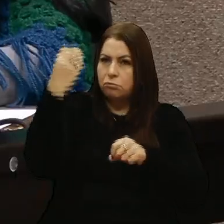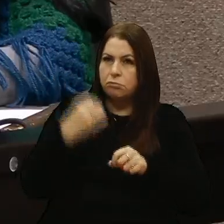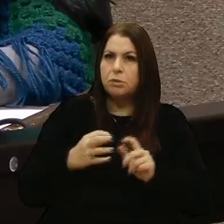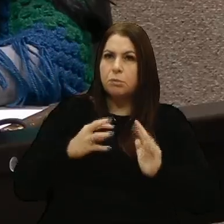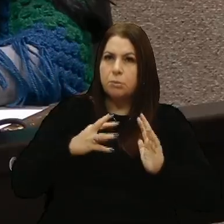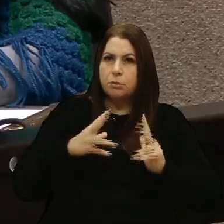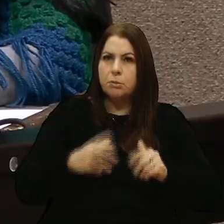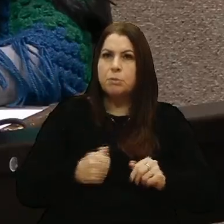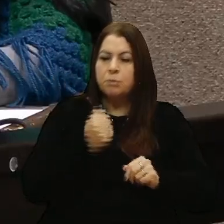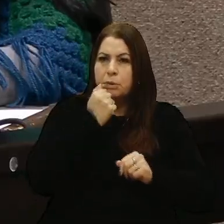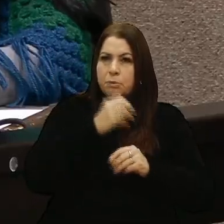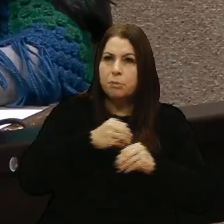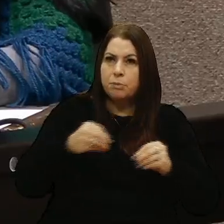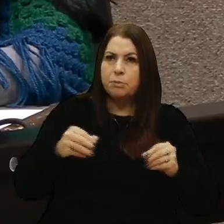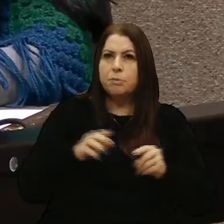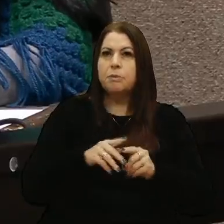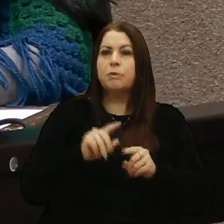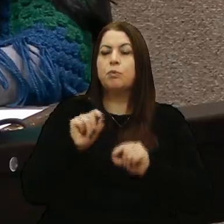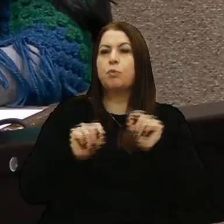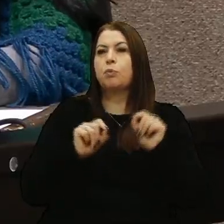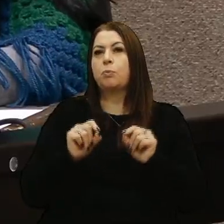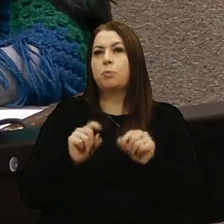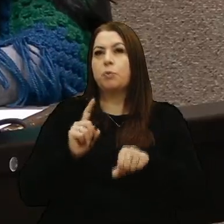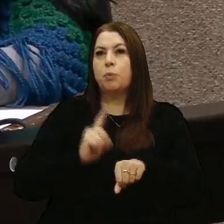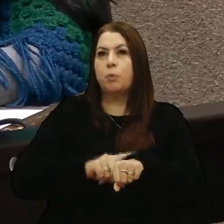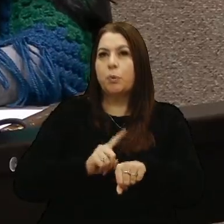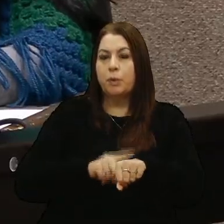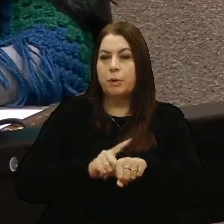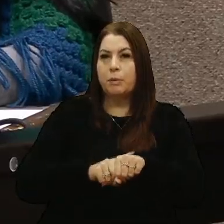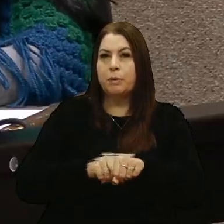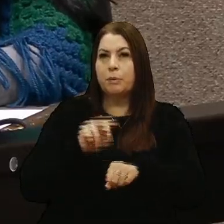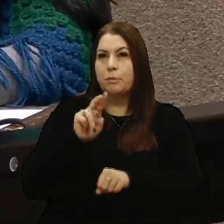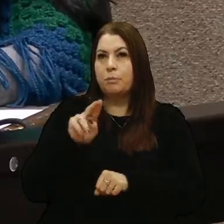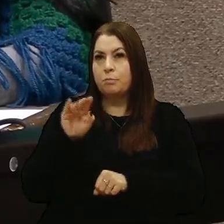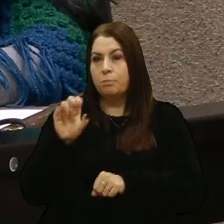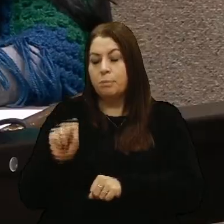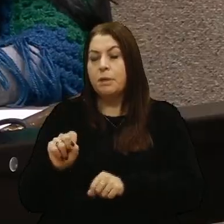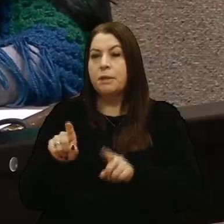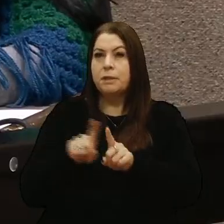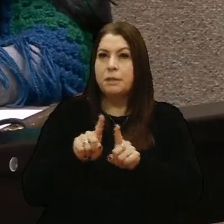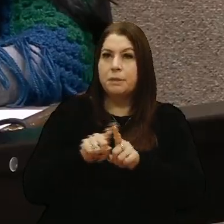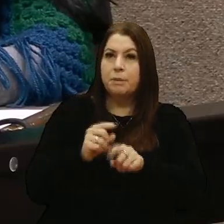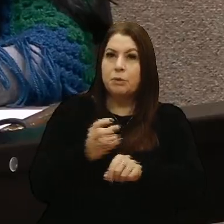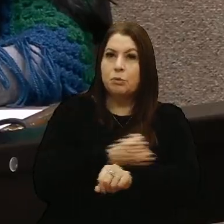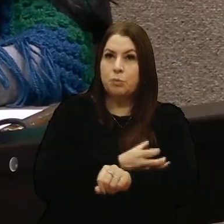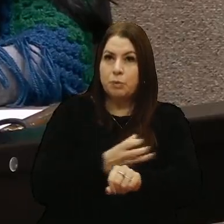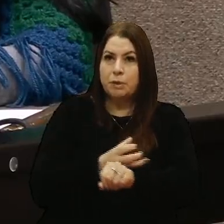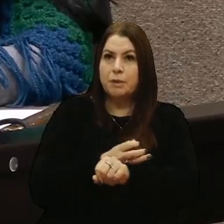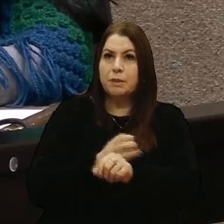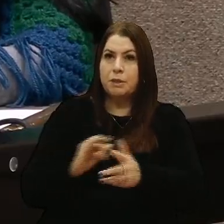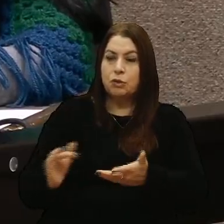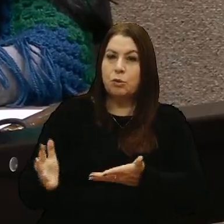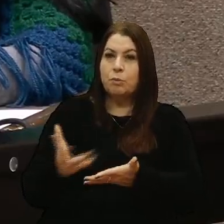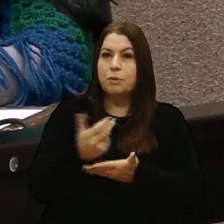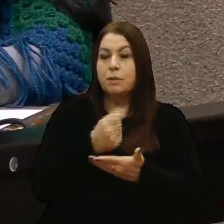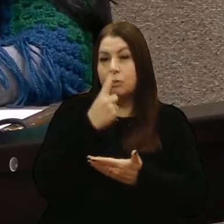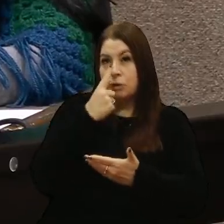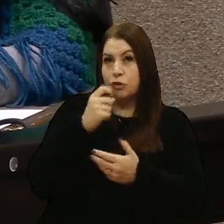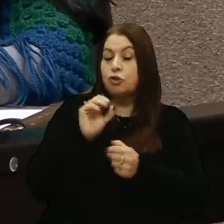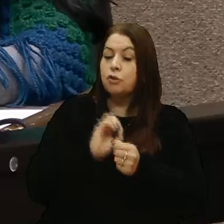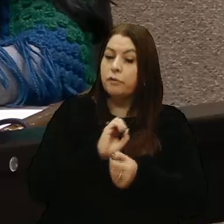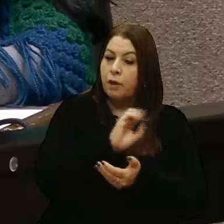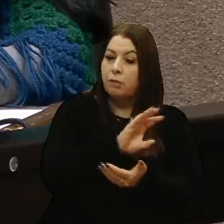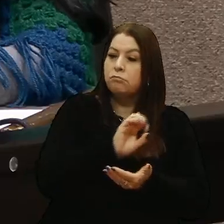patrulhamento e cascalhamento, a questão sobre os horários das UBSs, questão de roçada, de coleta, e a gente vai